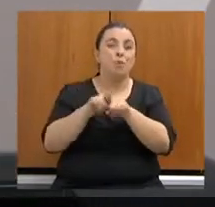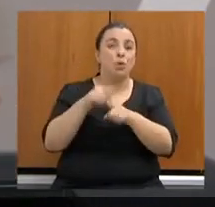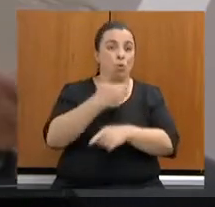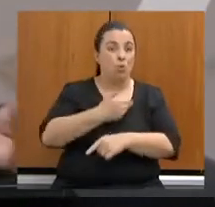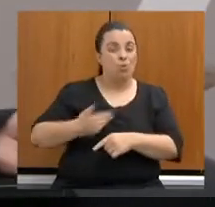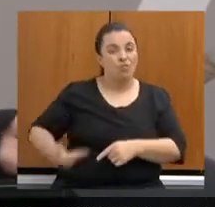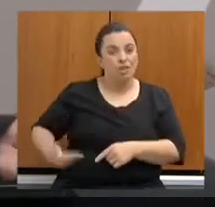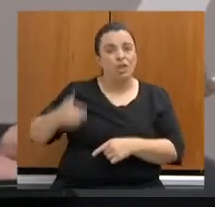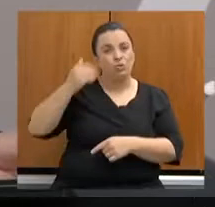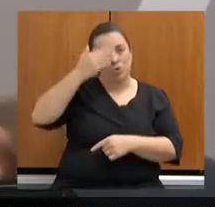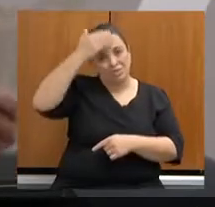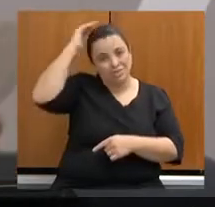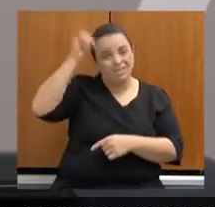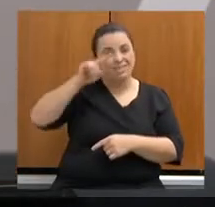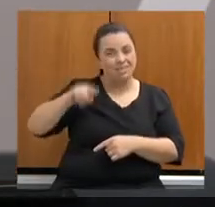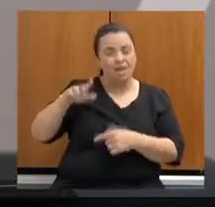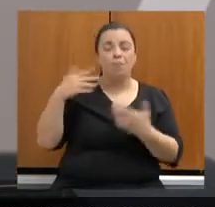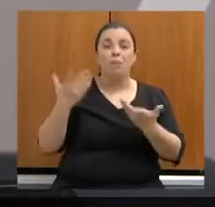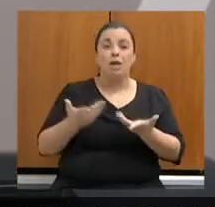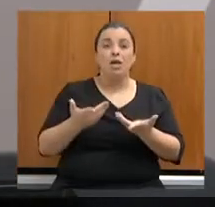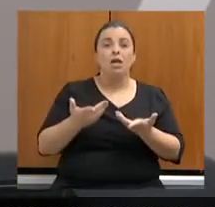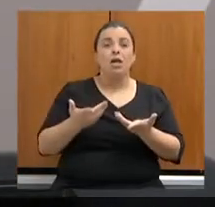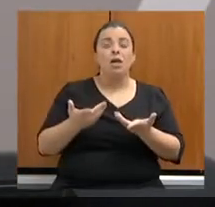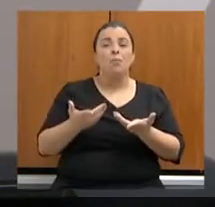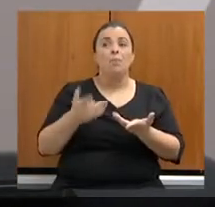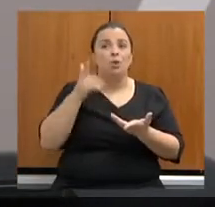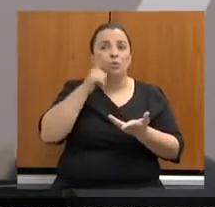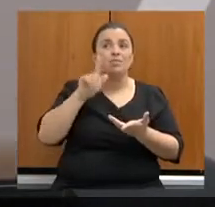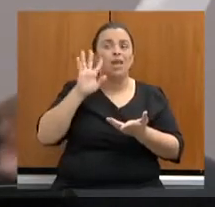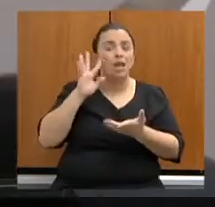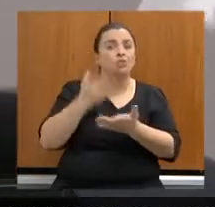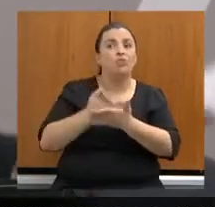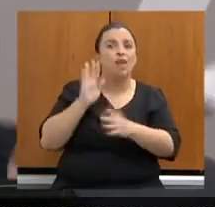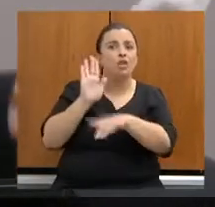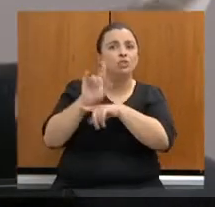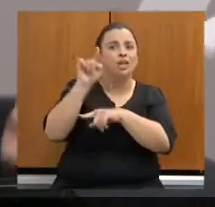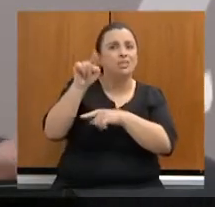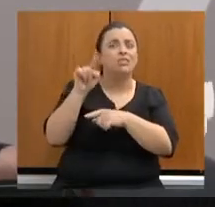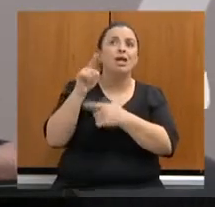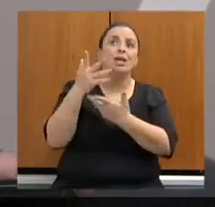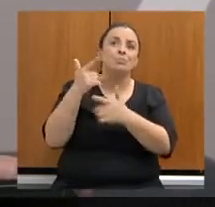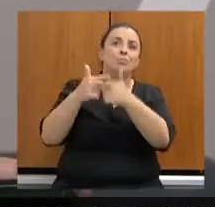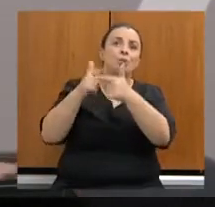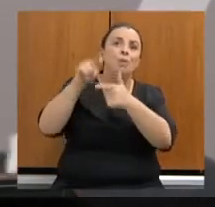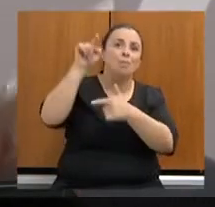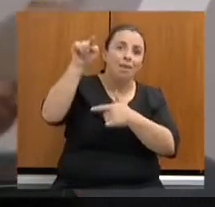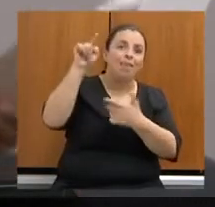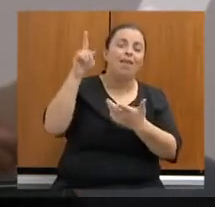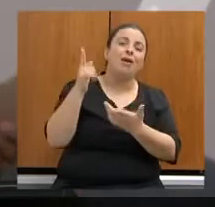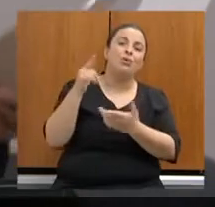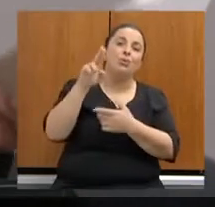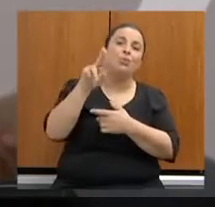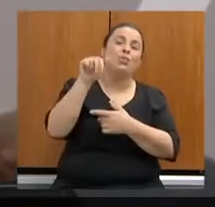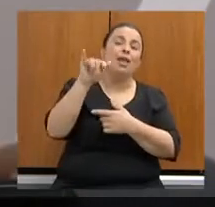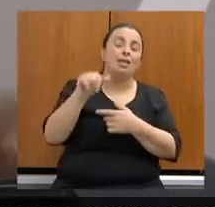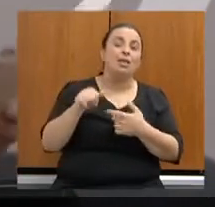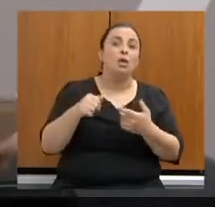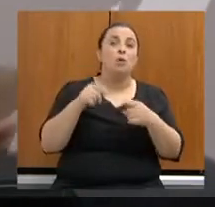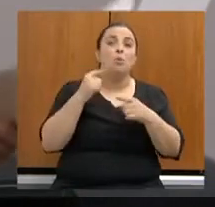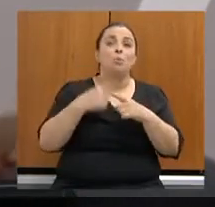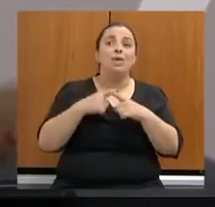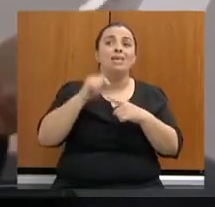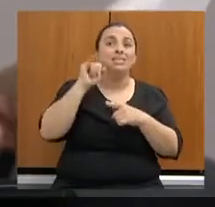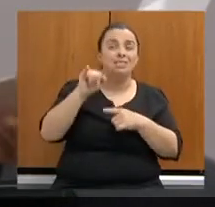está sendo construído o Hospital do Câncer para atendimento das pessoas do SUS que se terminar esse hospital ele pode ser